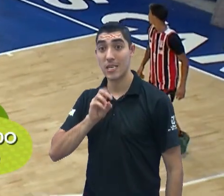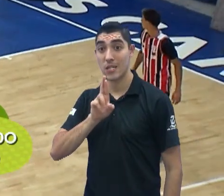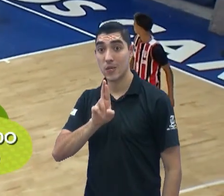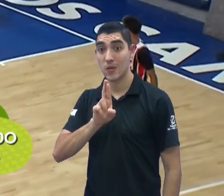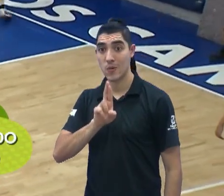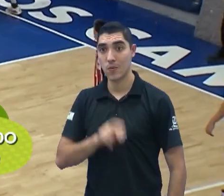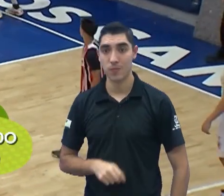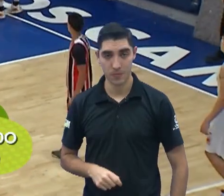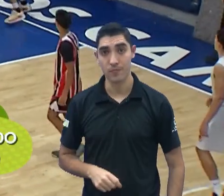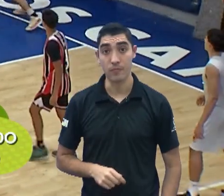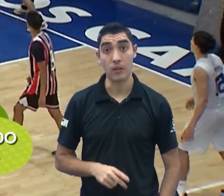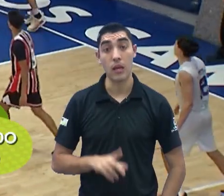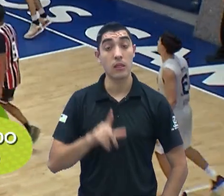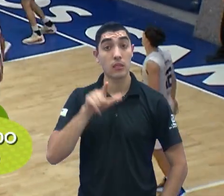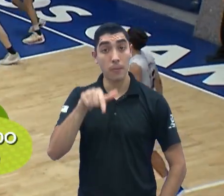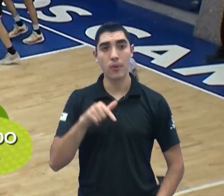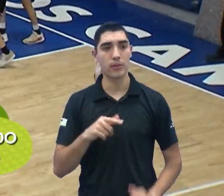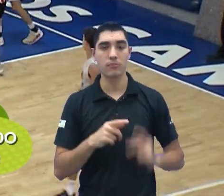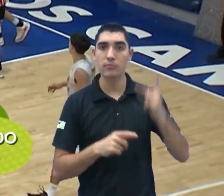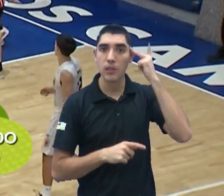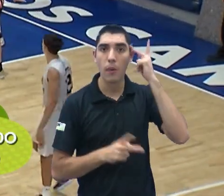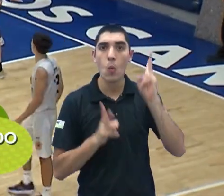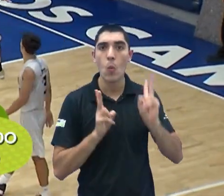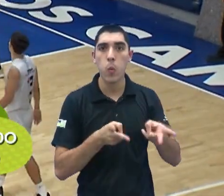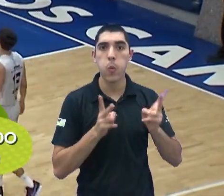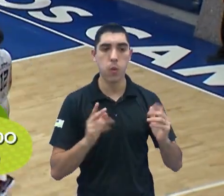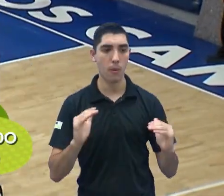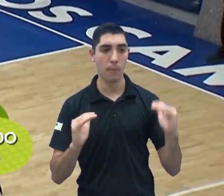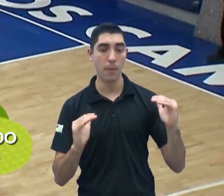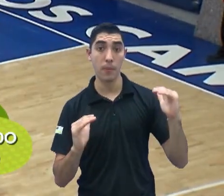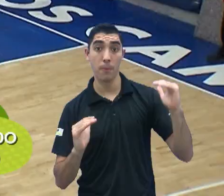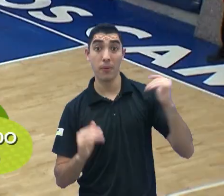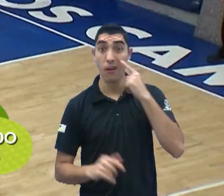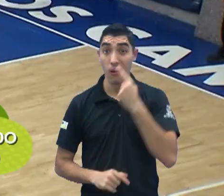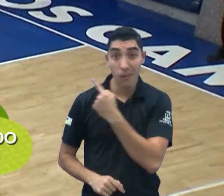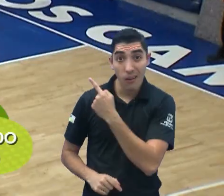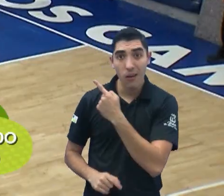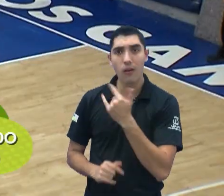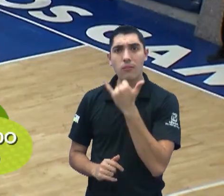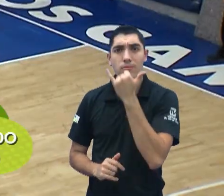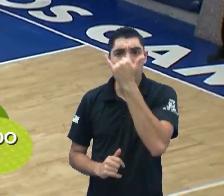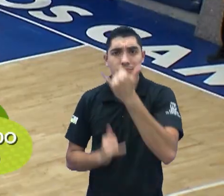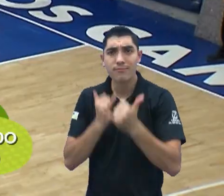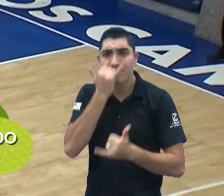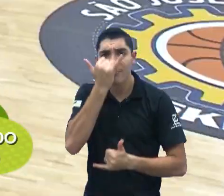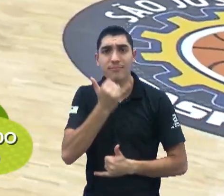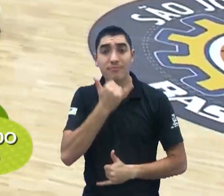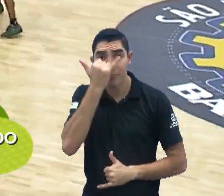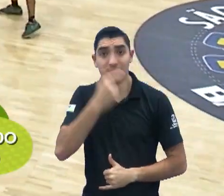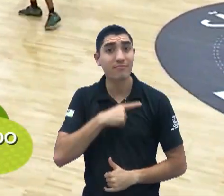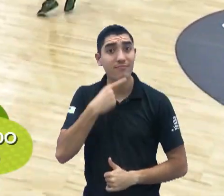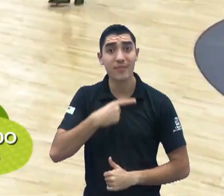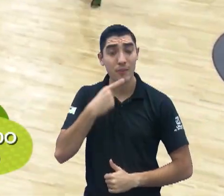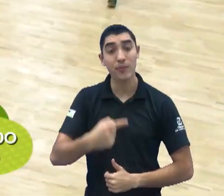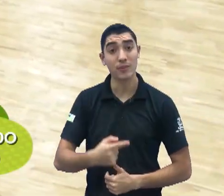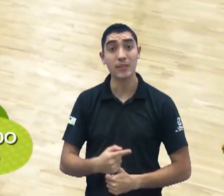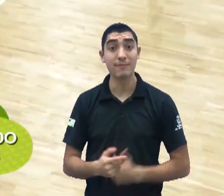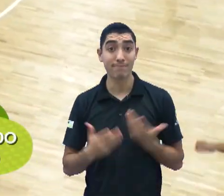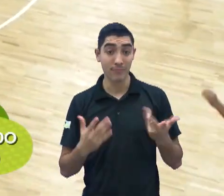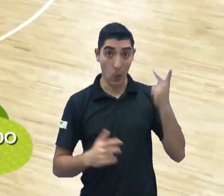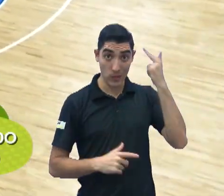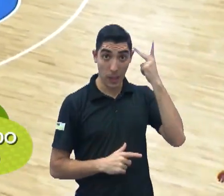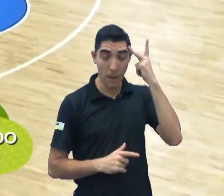A vantagem tricolor ia aumentando, ainda mais depois dessa sequência bizarra de erros da Águia. A equipe da